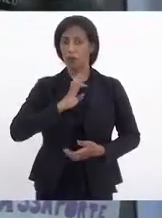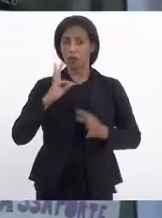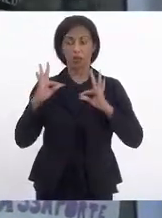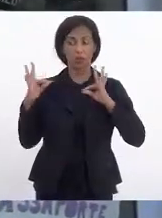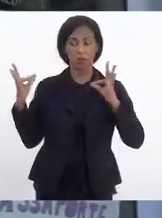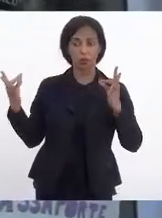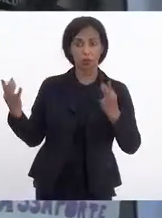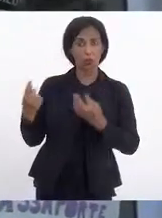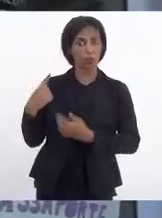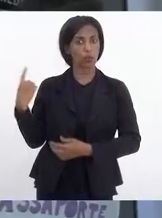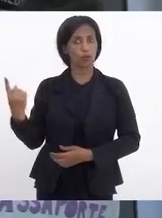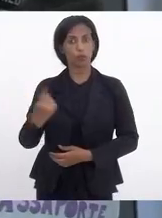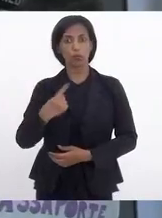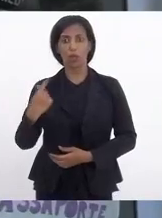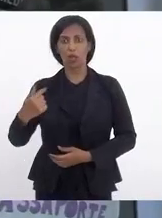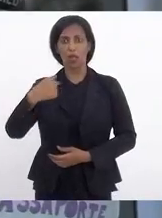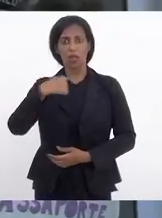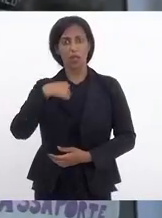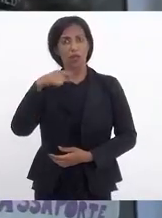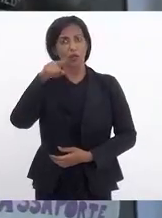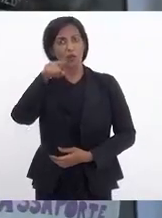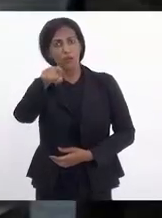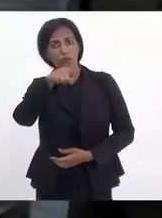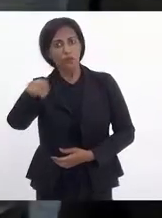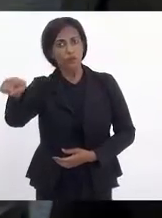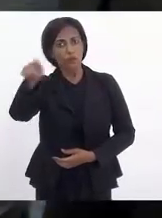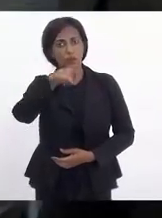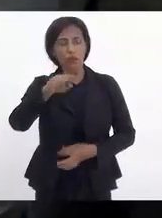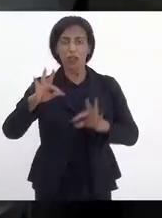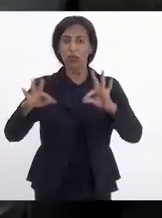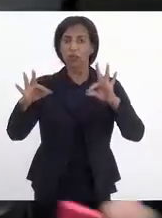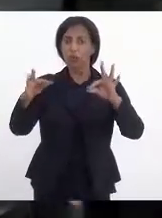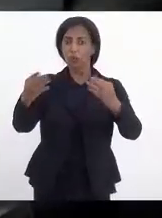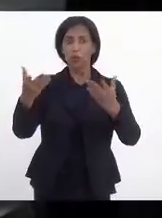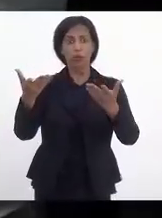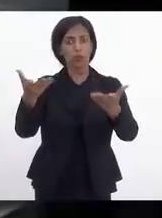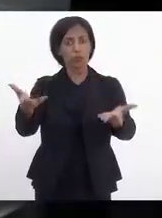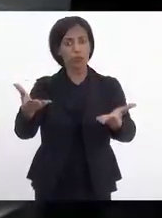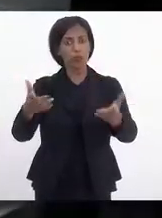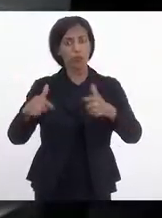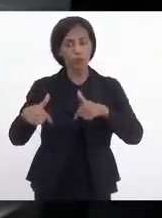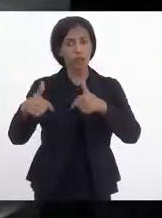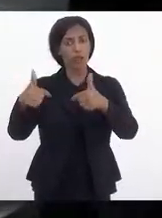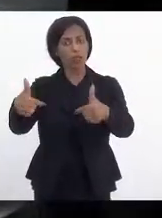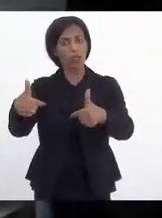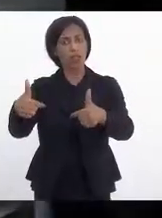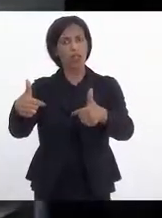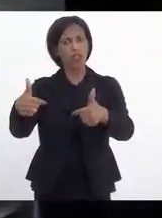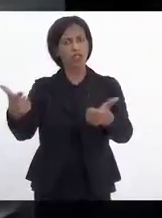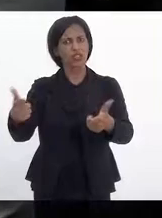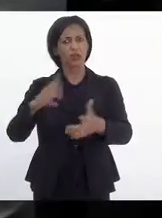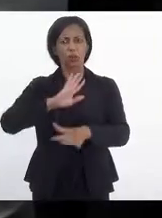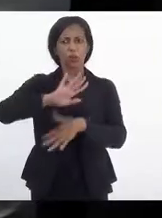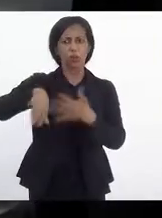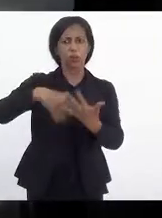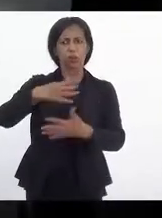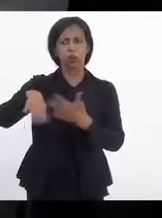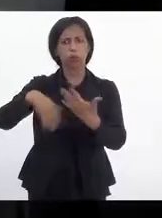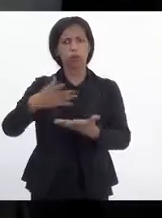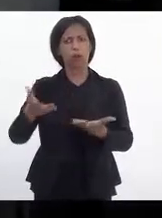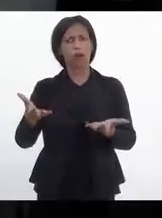todos pagam eu Vocês todo mundo que está agindo de forma ordeira